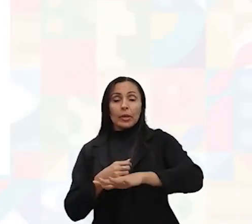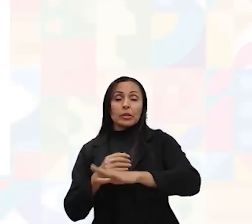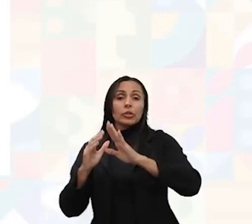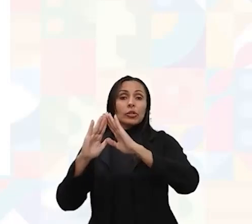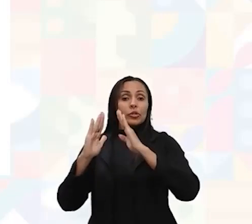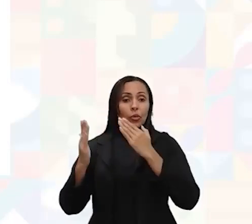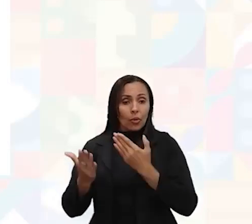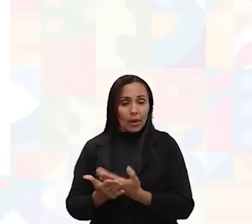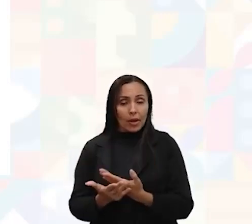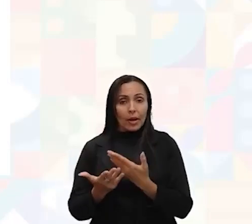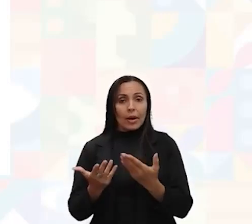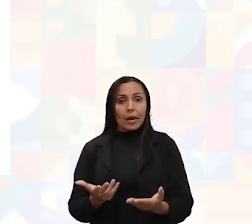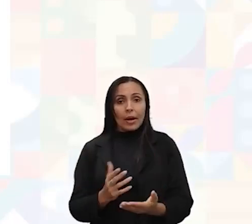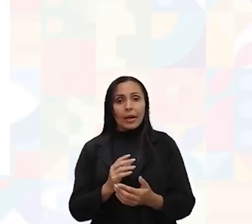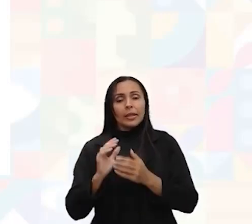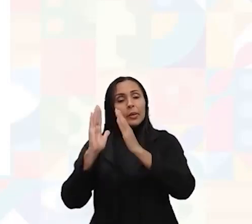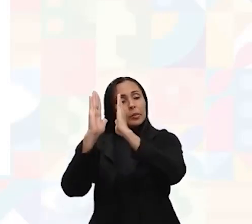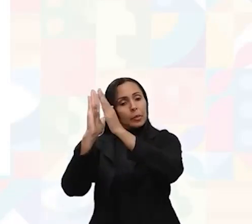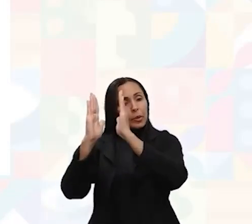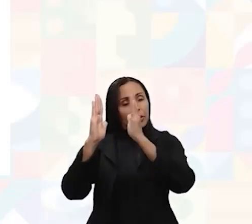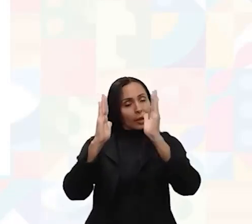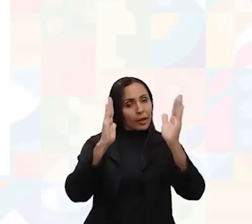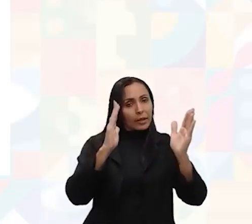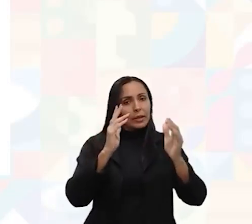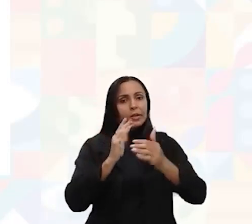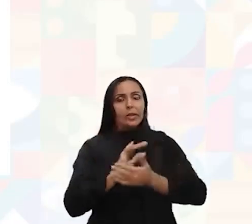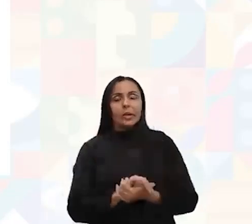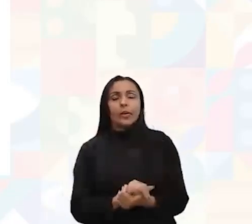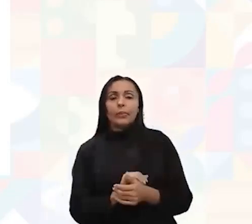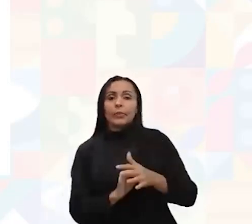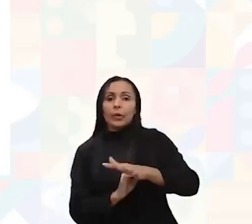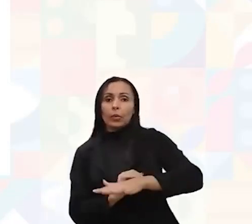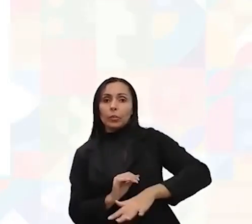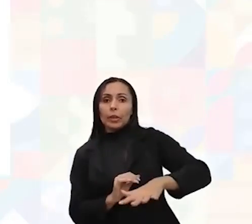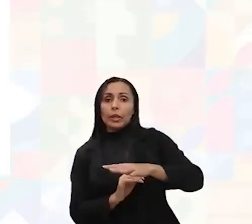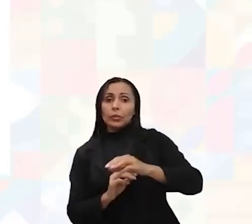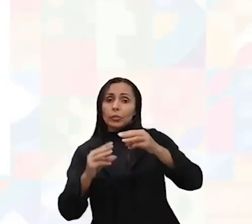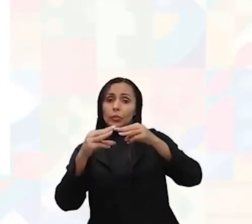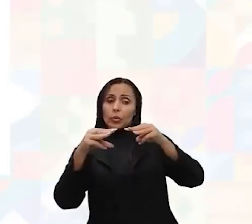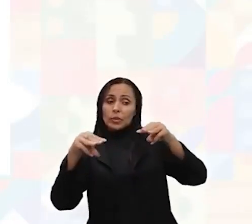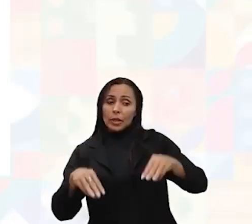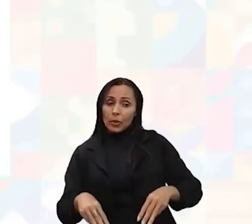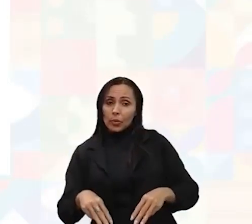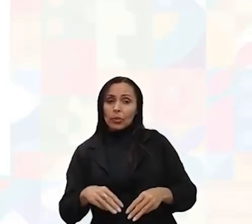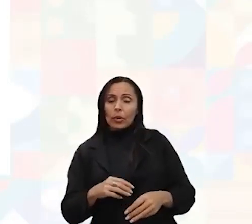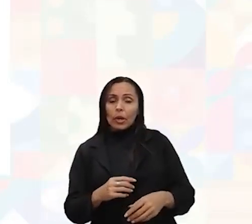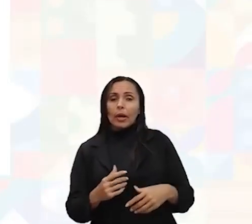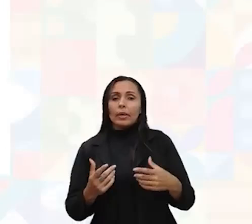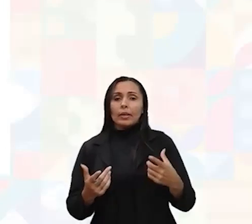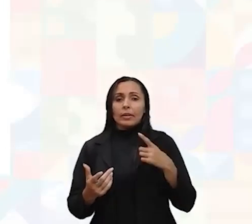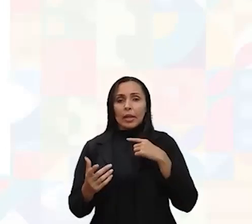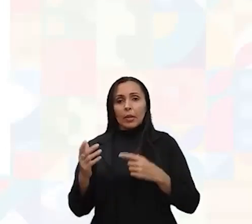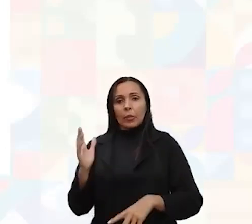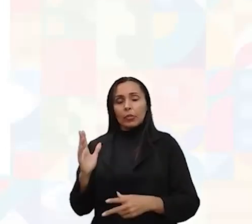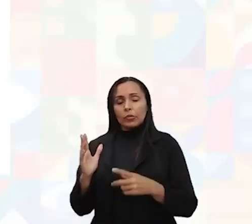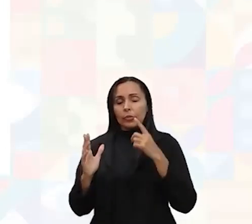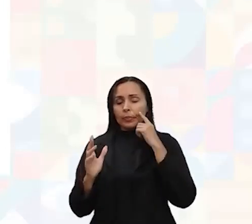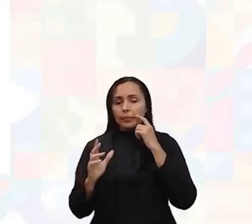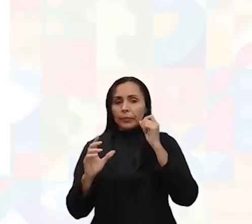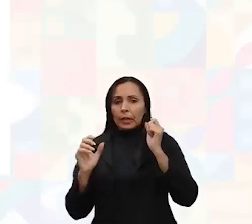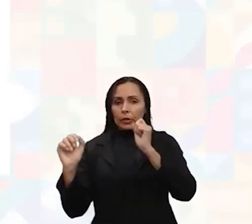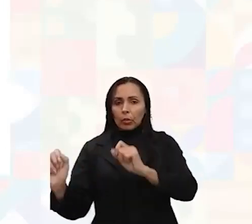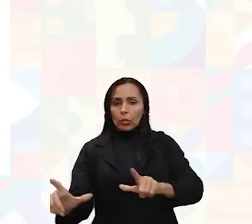para o ambiente de bibliotecas, para o ambiente museal, temos leitores de telas que